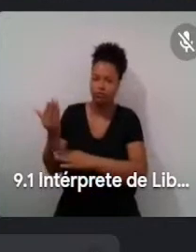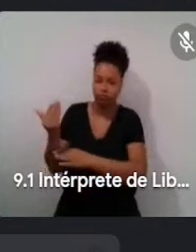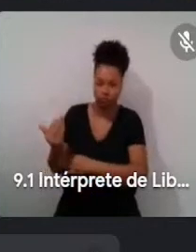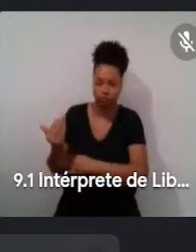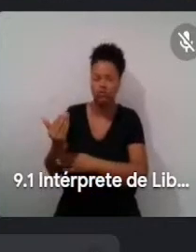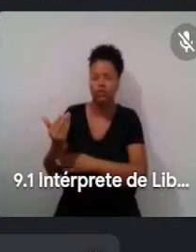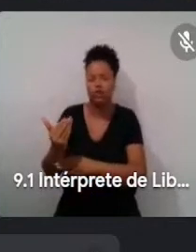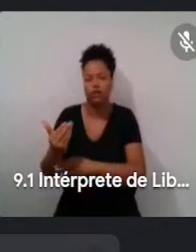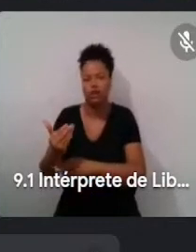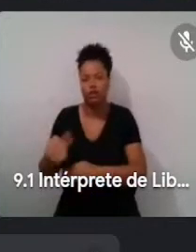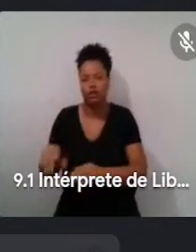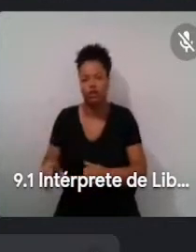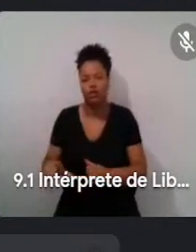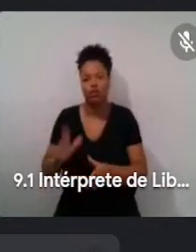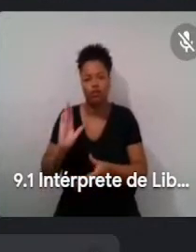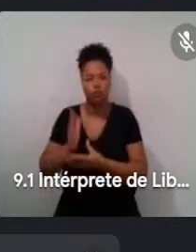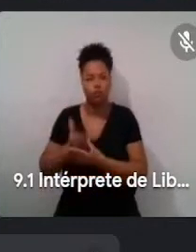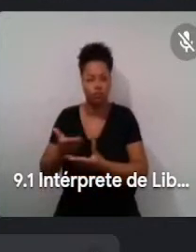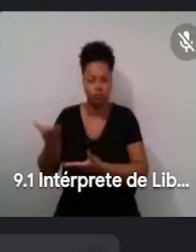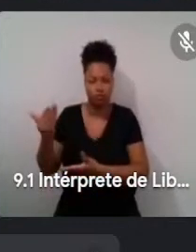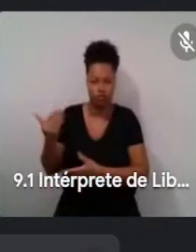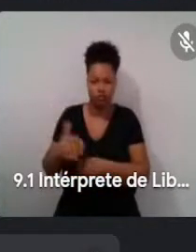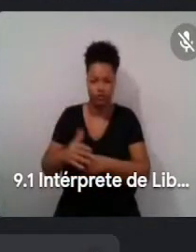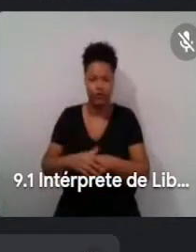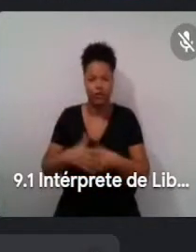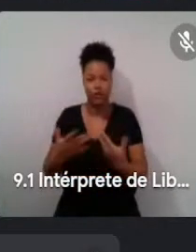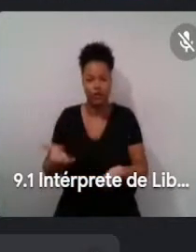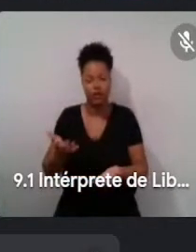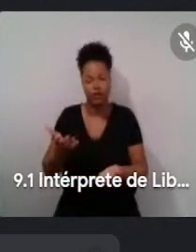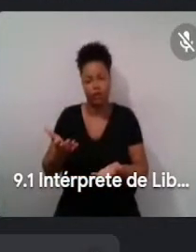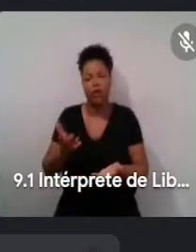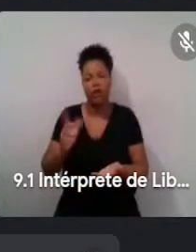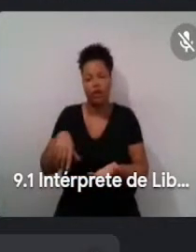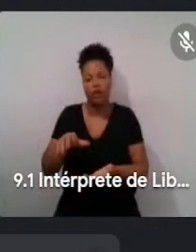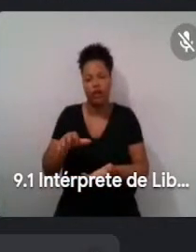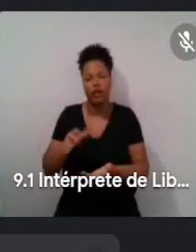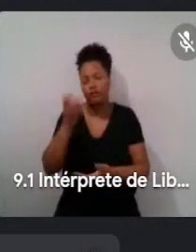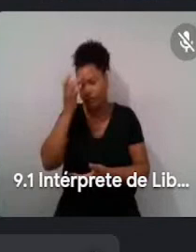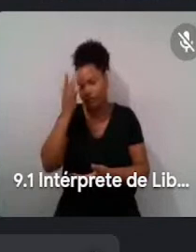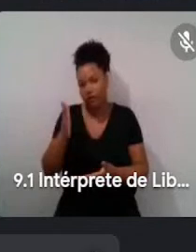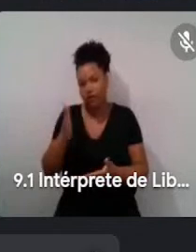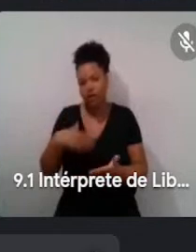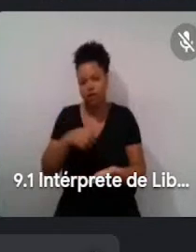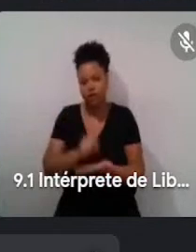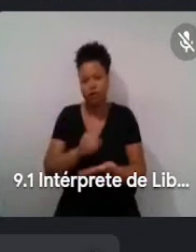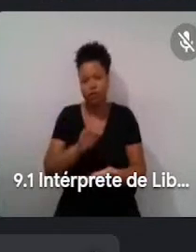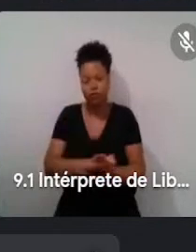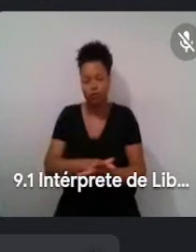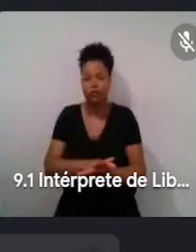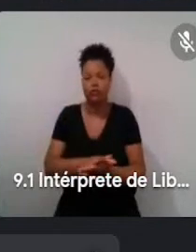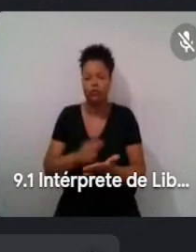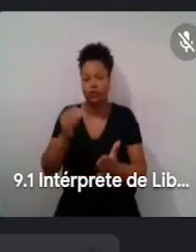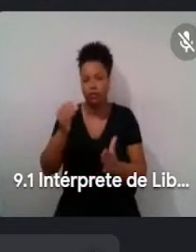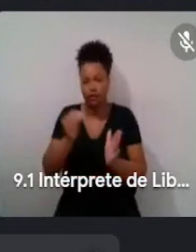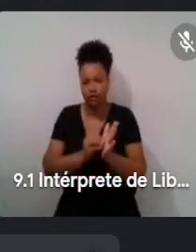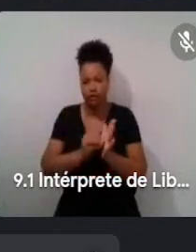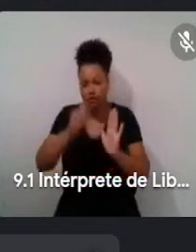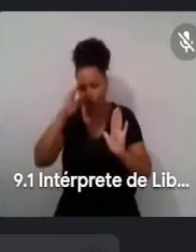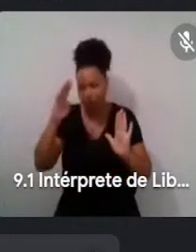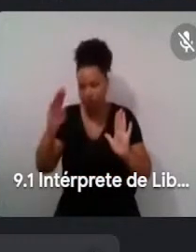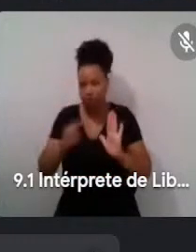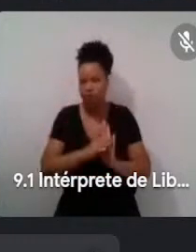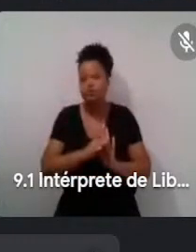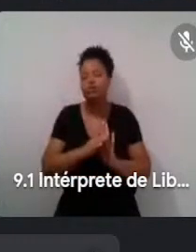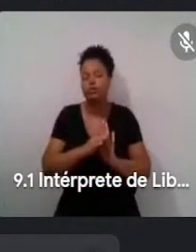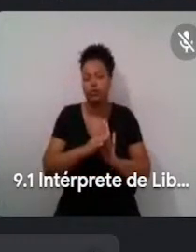isso, afasto, senhor presidente, em relação à Rede TV, a multa por descumprimento de decisão judicial, dando provimento